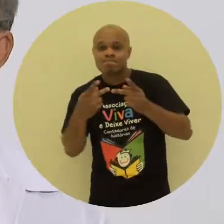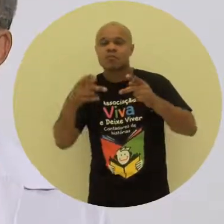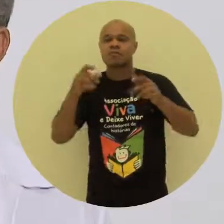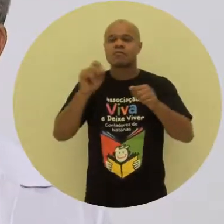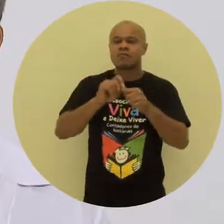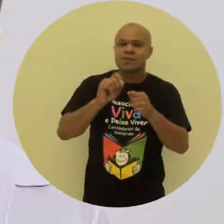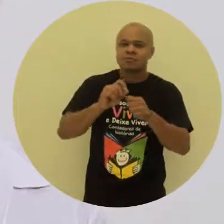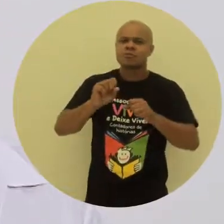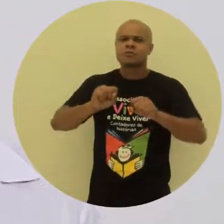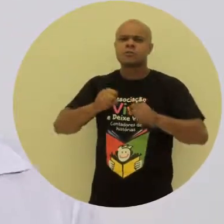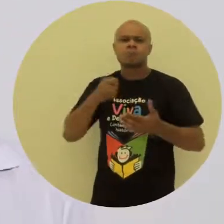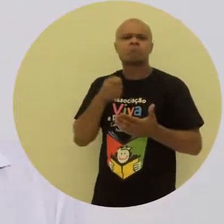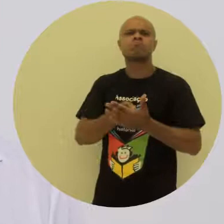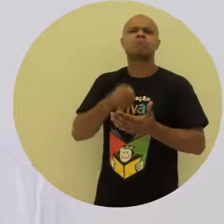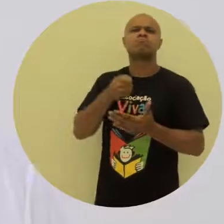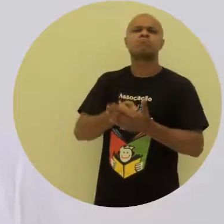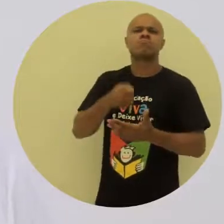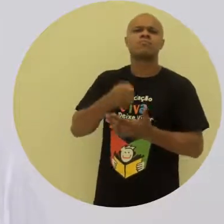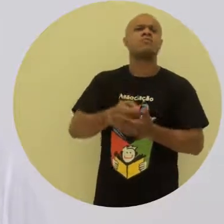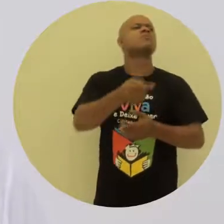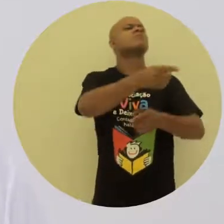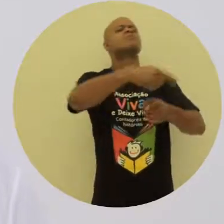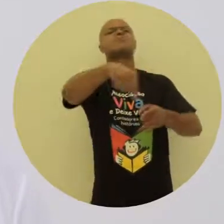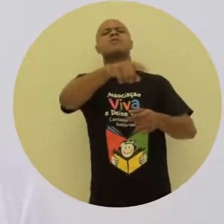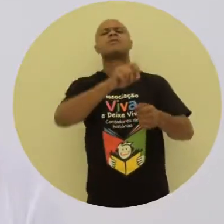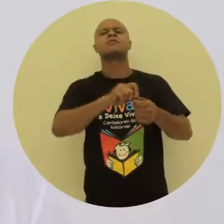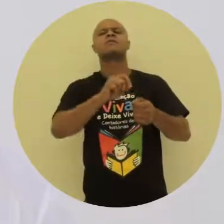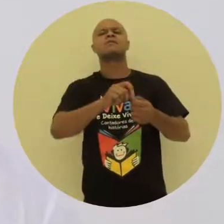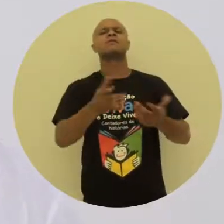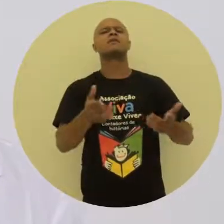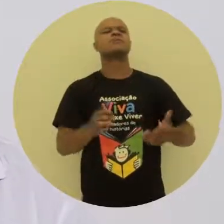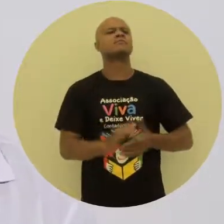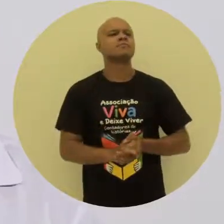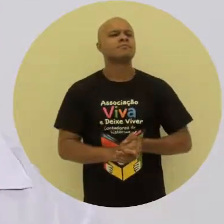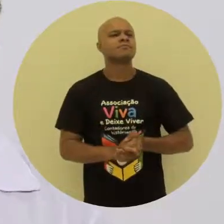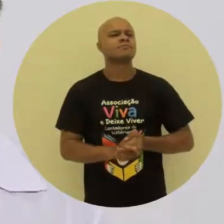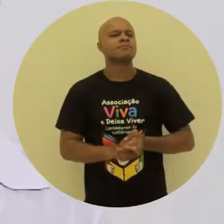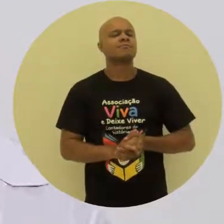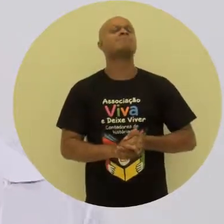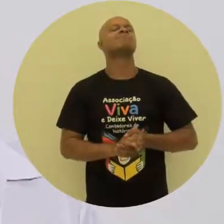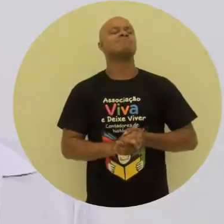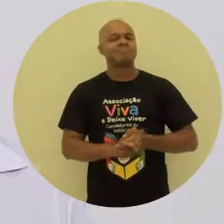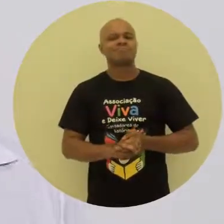cidadão, cobrando, e é isso que a gente faz dentro do contexto